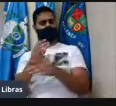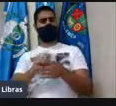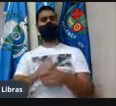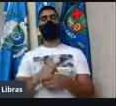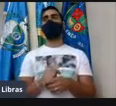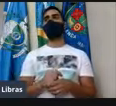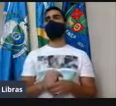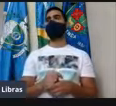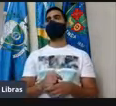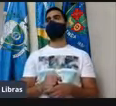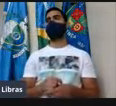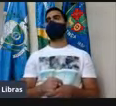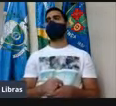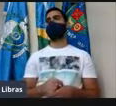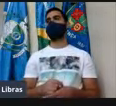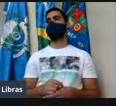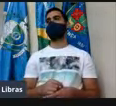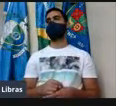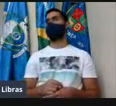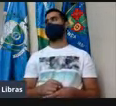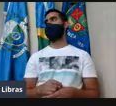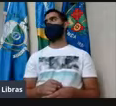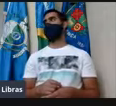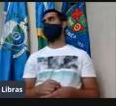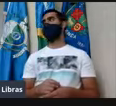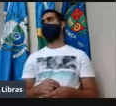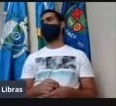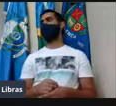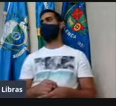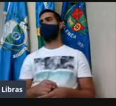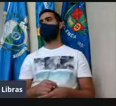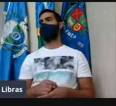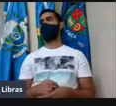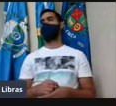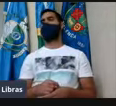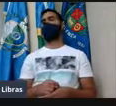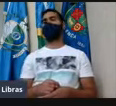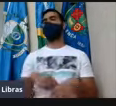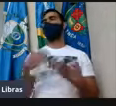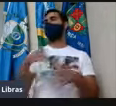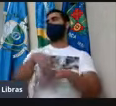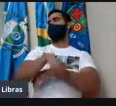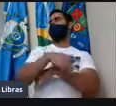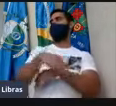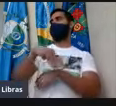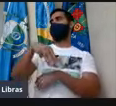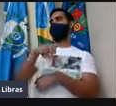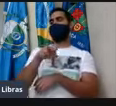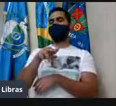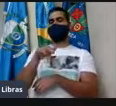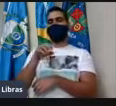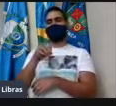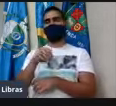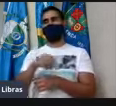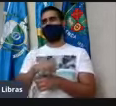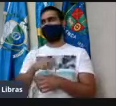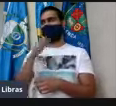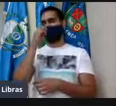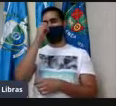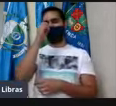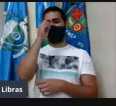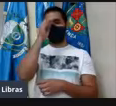distritos? Qual o cronograma para as ruas da rua Mário Ezequiel, Vila